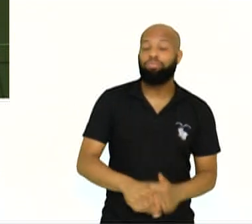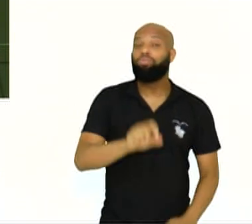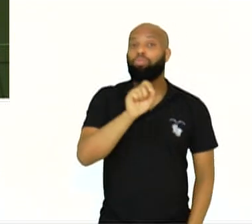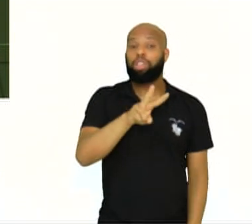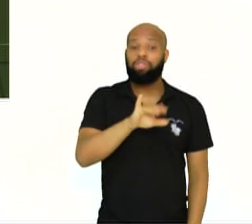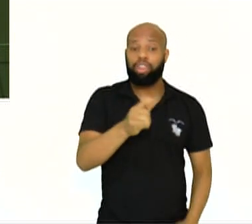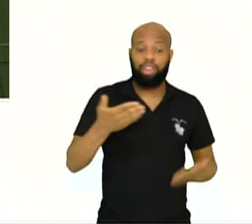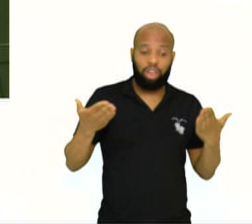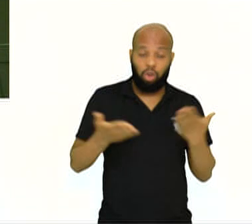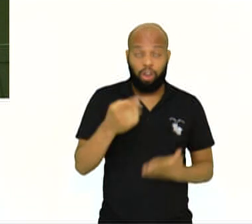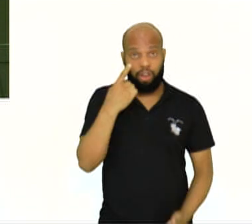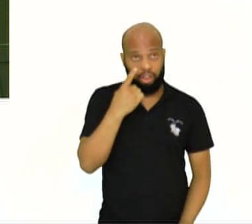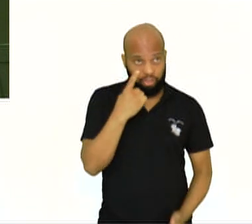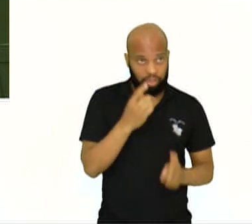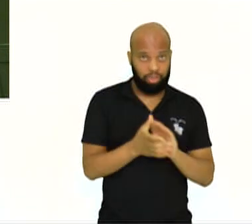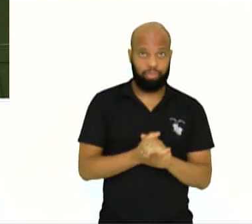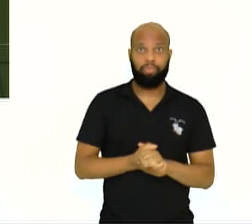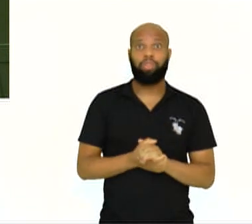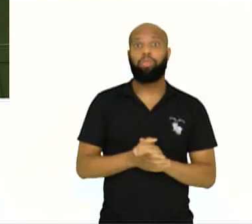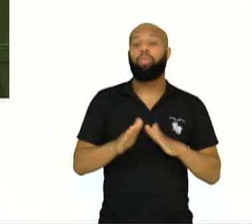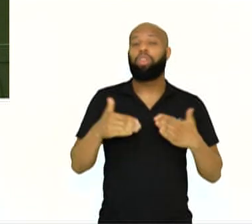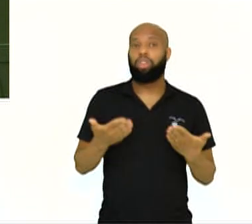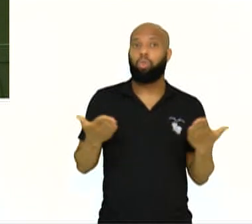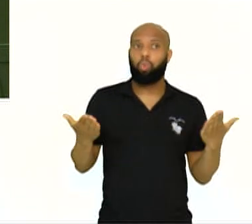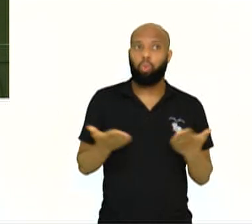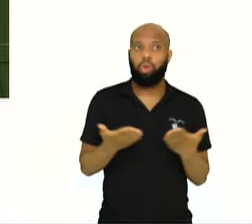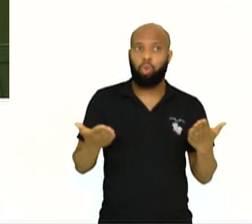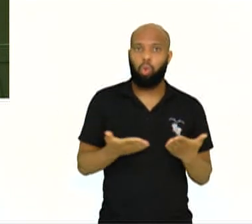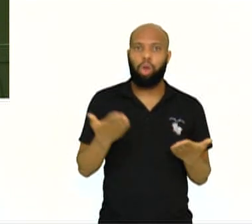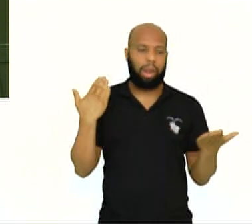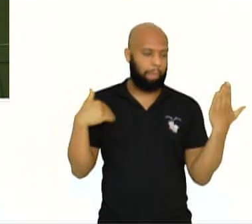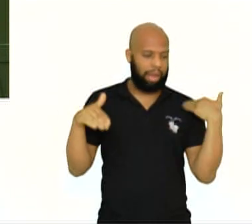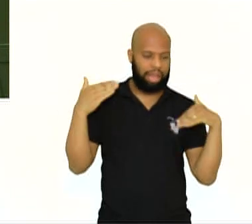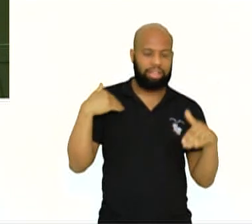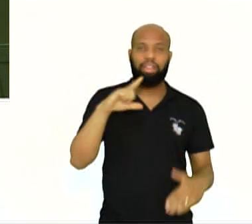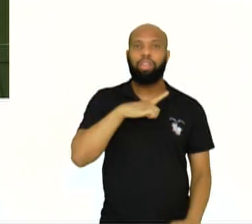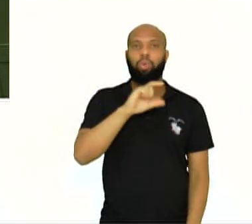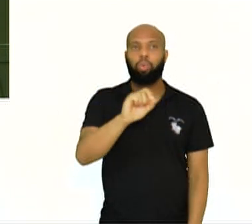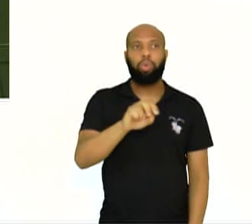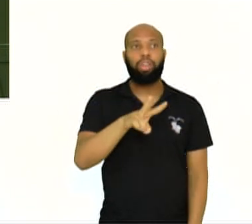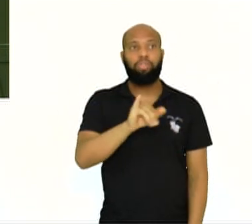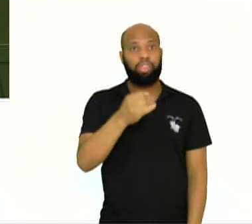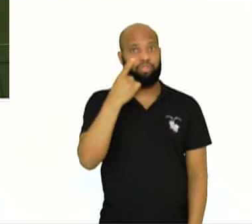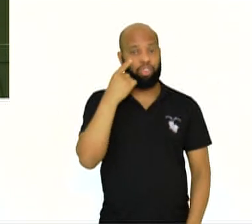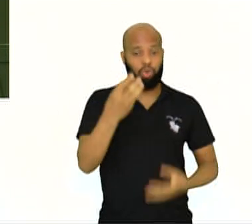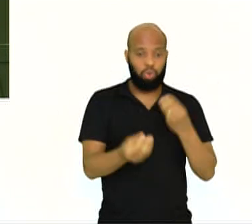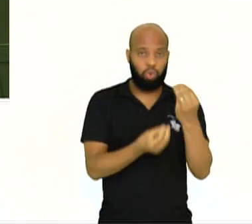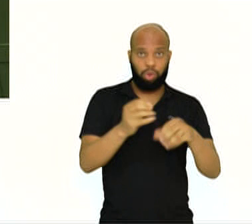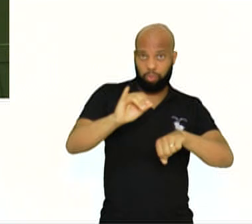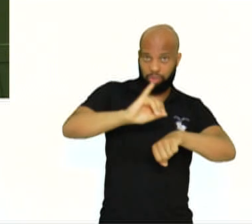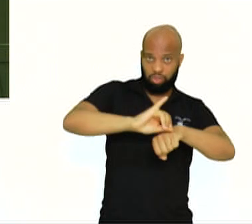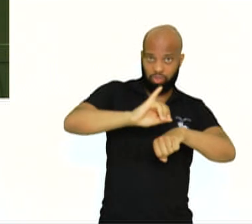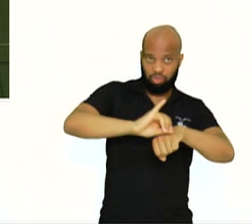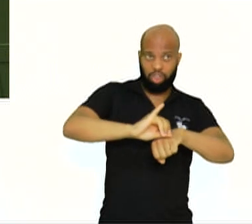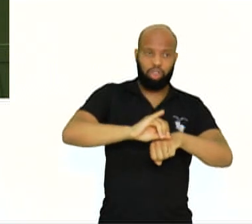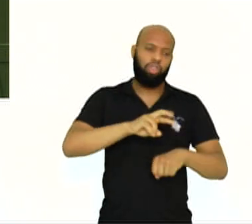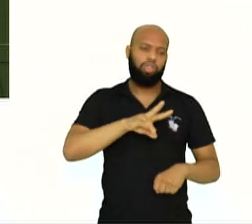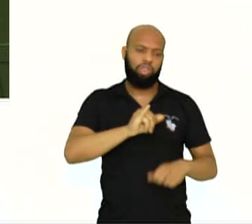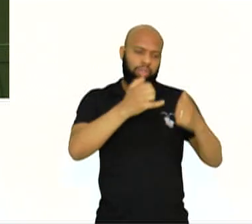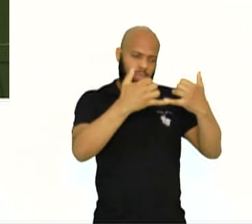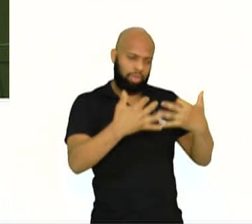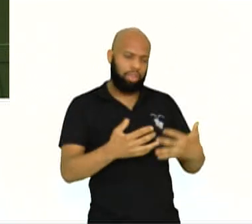vamos ver aqui? Então, nessa nosso passeio, nós vamos ver como é que esses objetos, eles